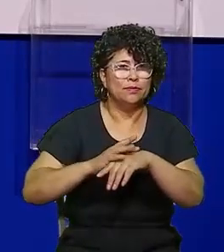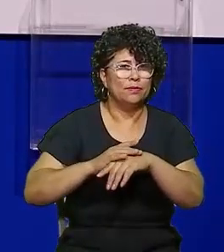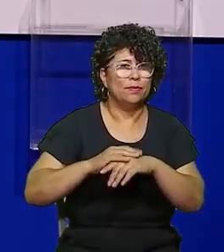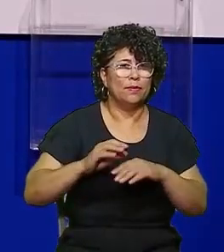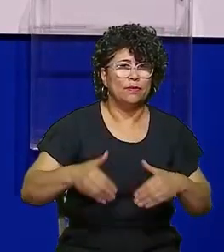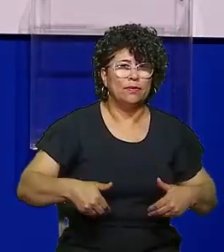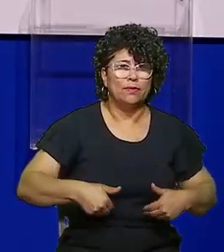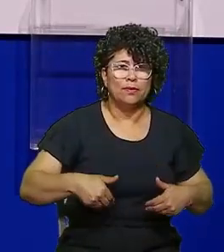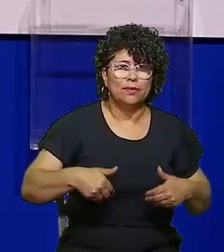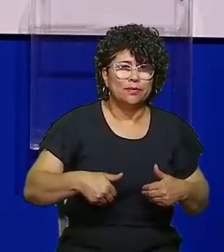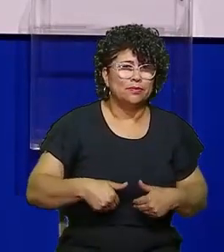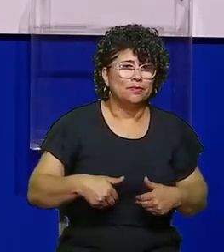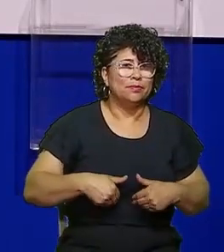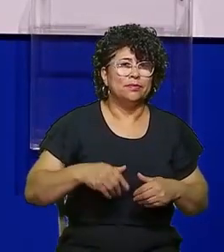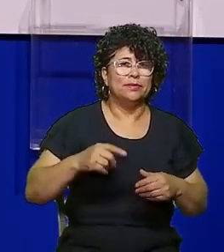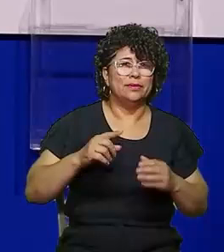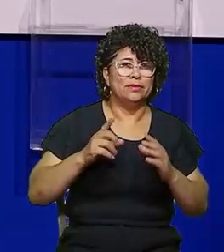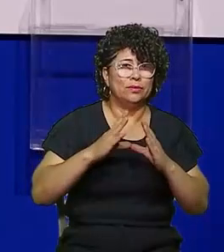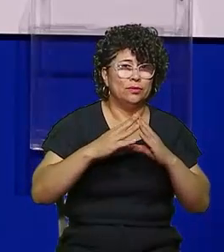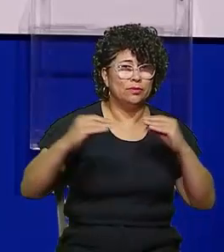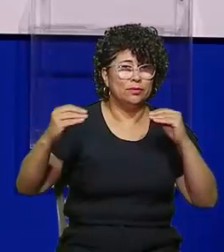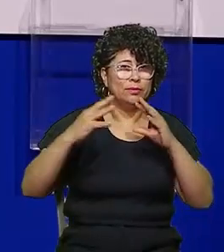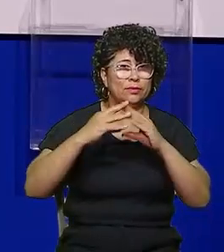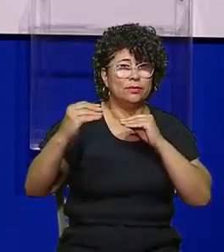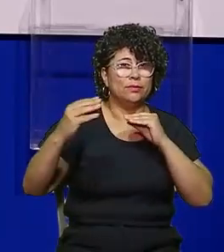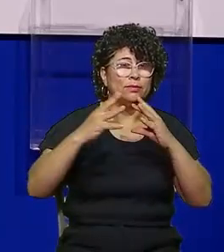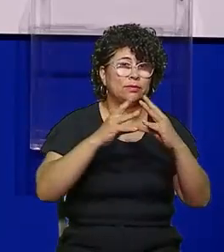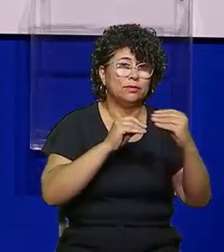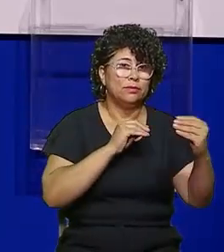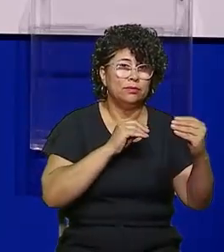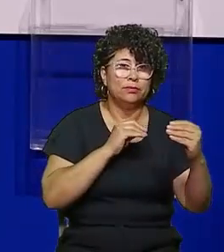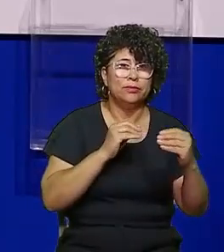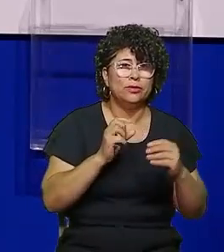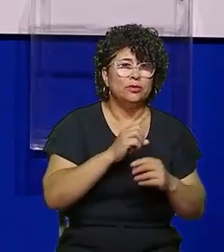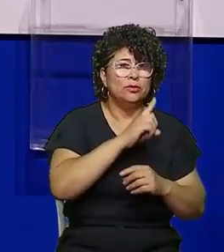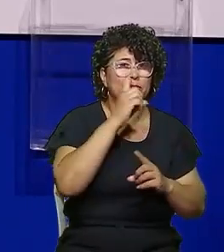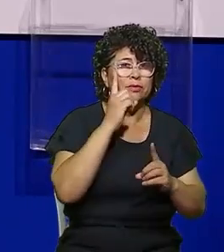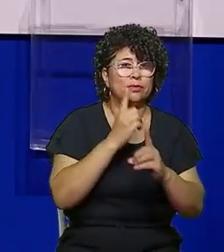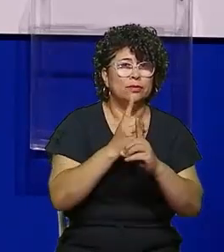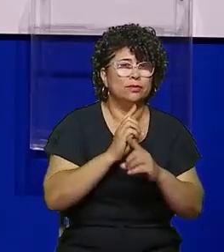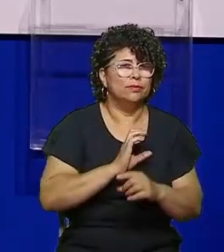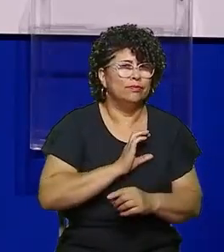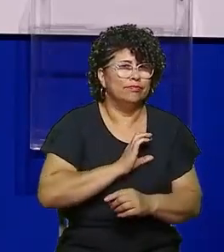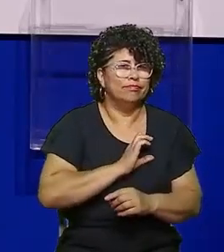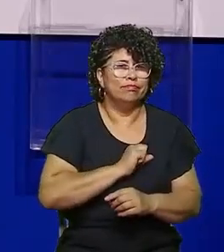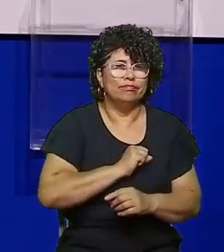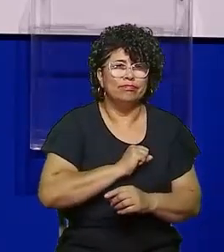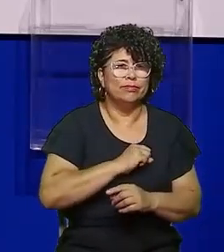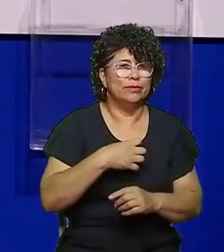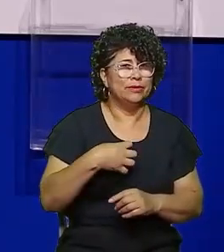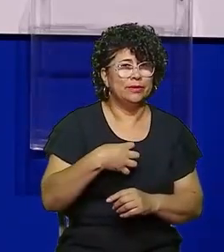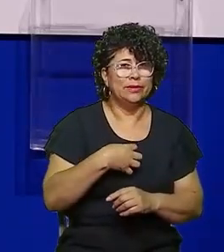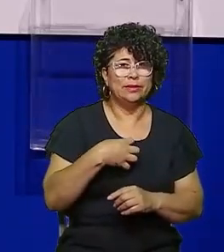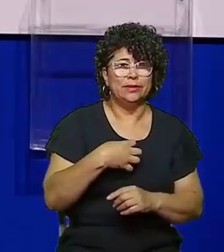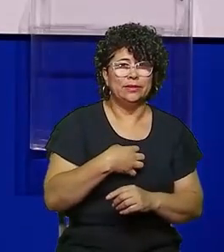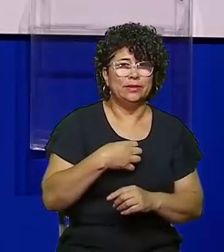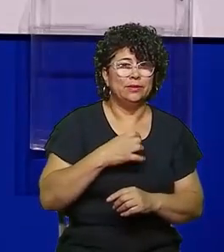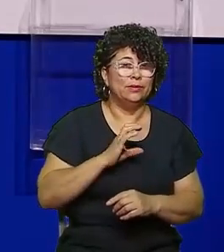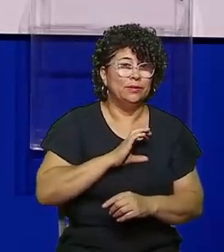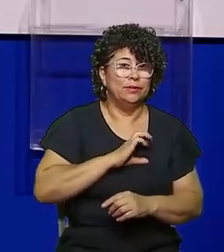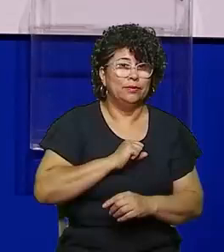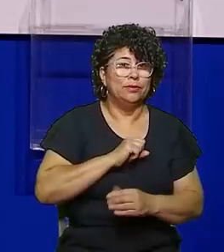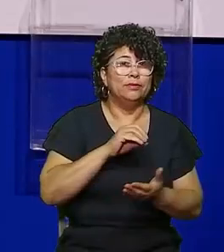fomes. Refugiamo-nos no amor, este célebre sentimento. E o amor